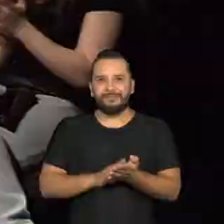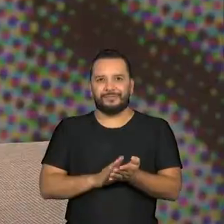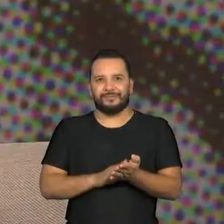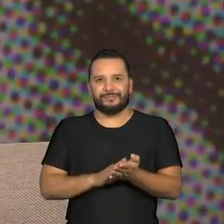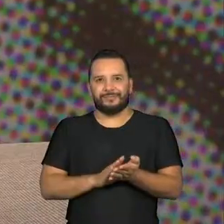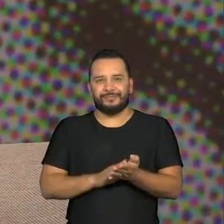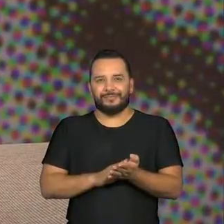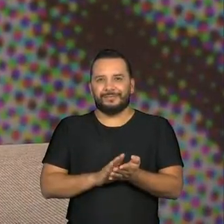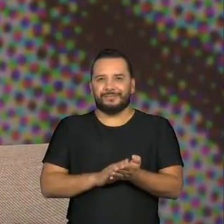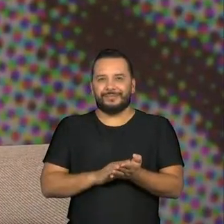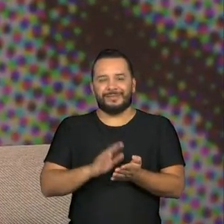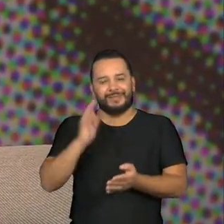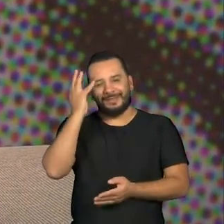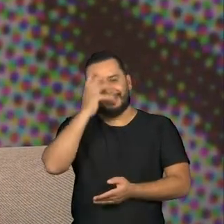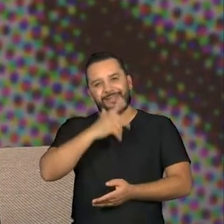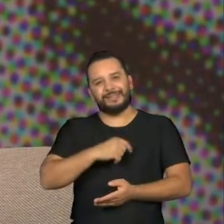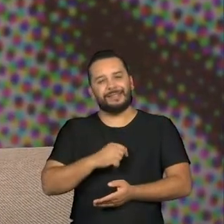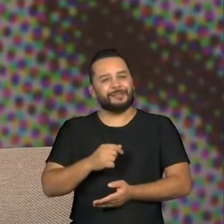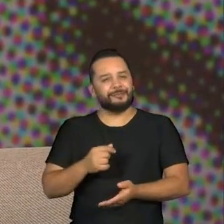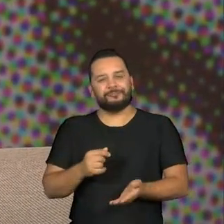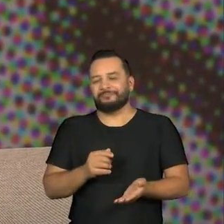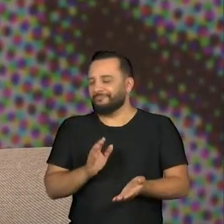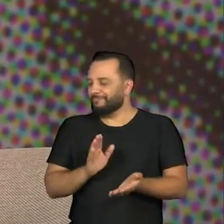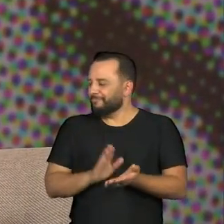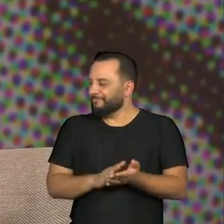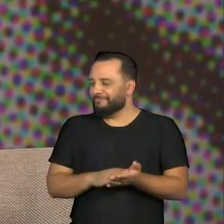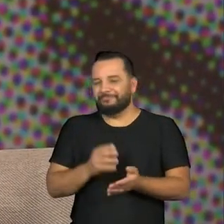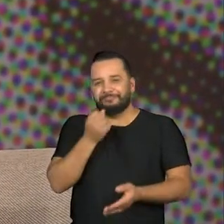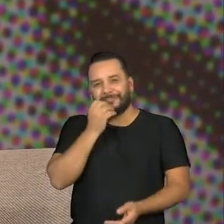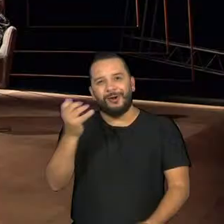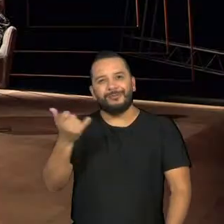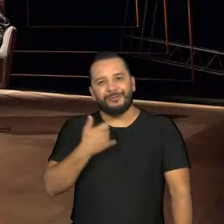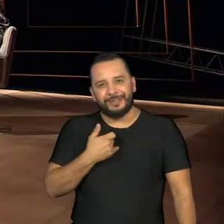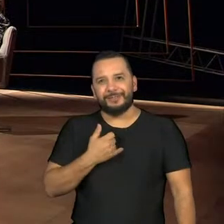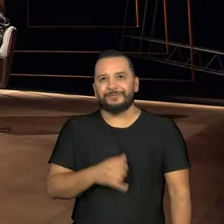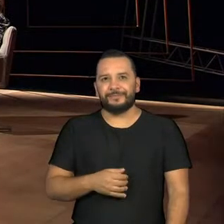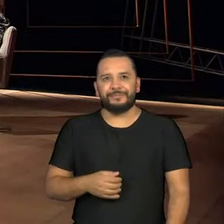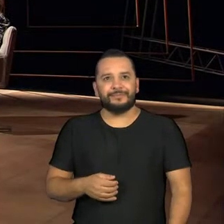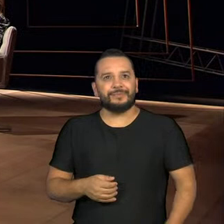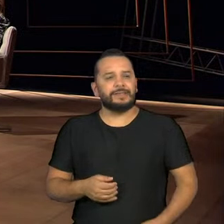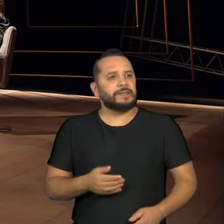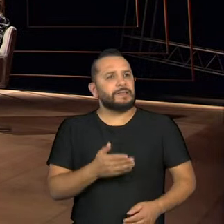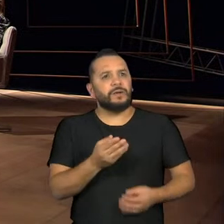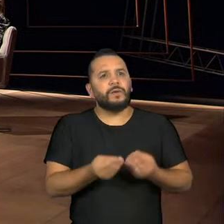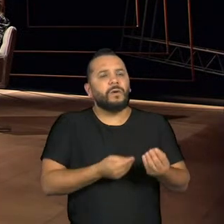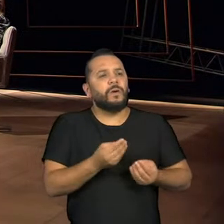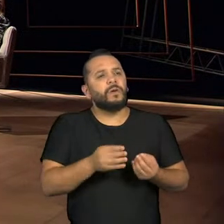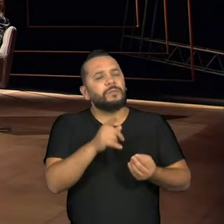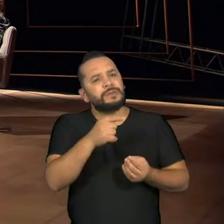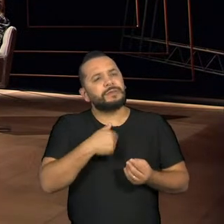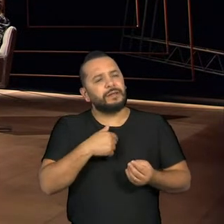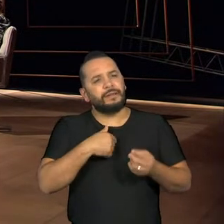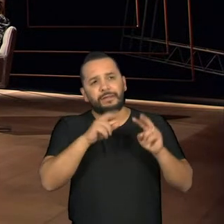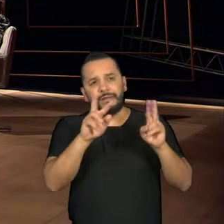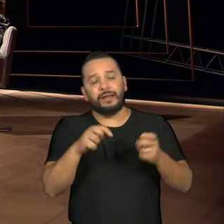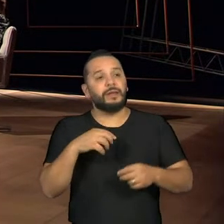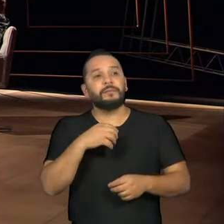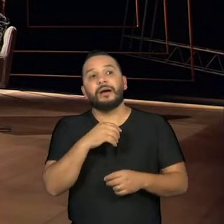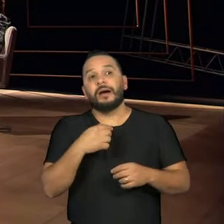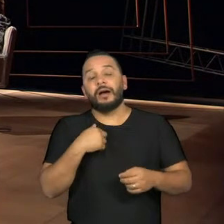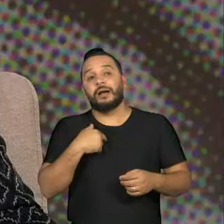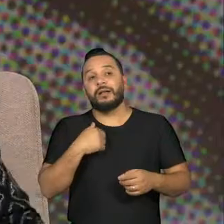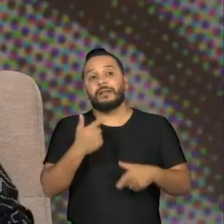Ai, que delícia! Que delícia ver isso do Eduardo, nossa. Mas de onde que vem esse negócio de aeromoça? Me contar. Ih,